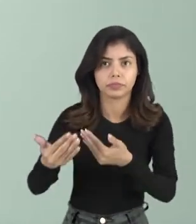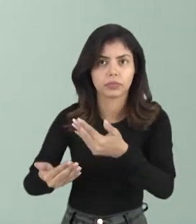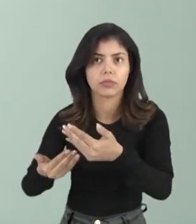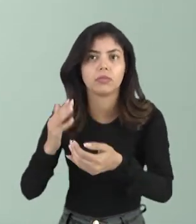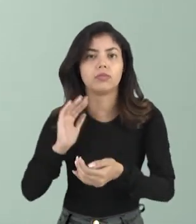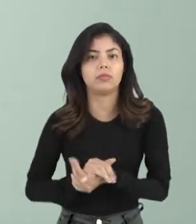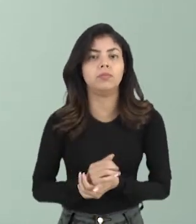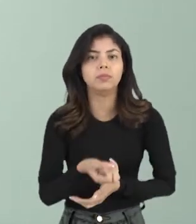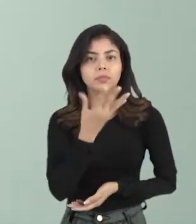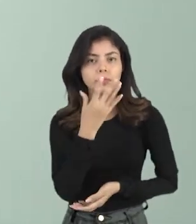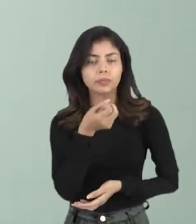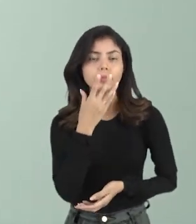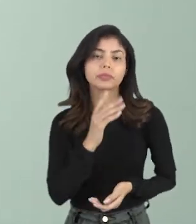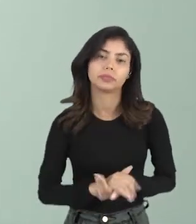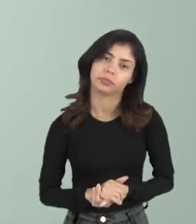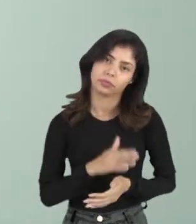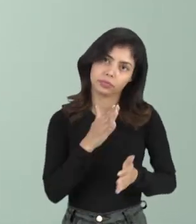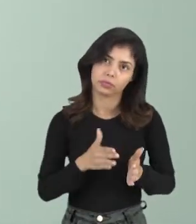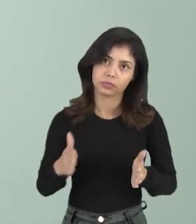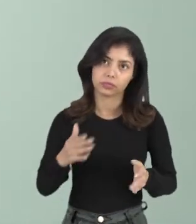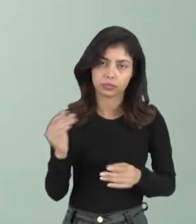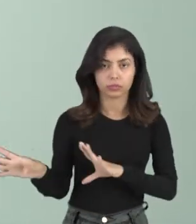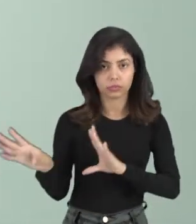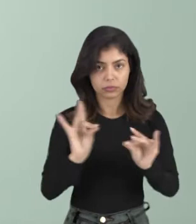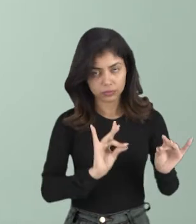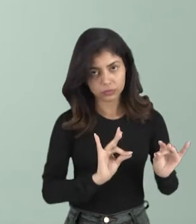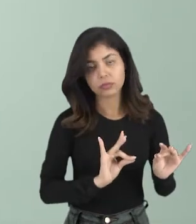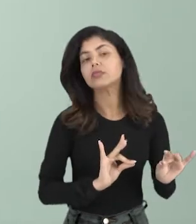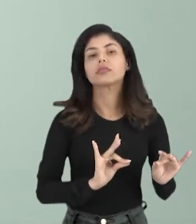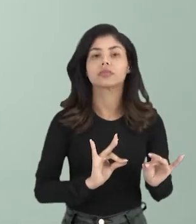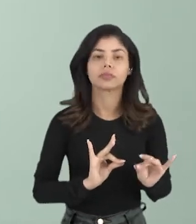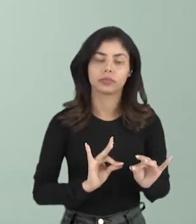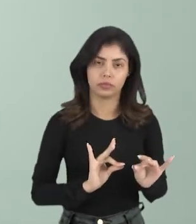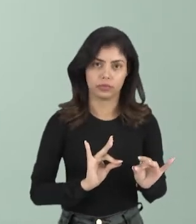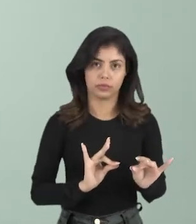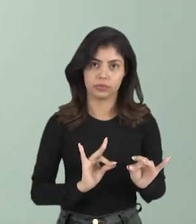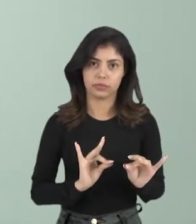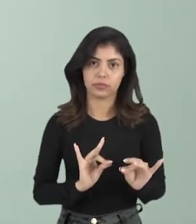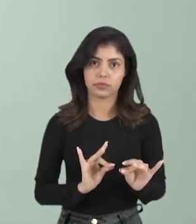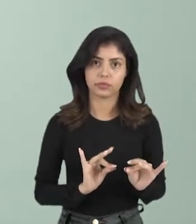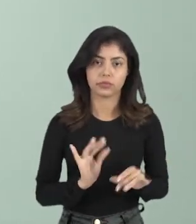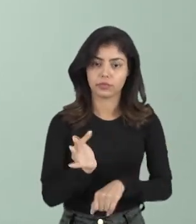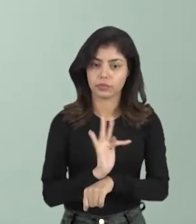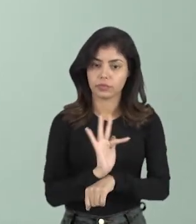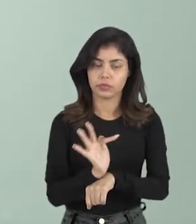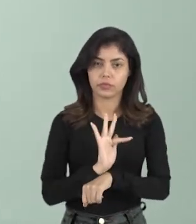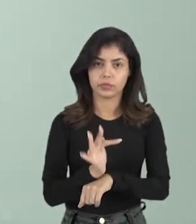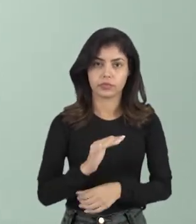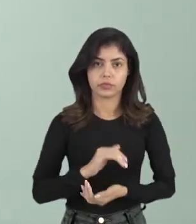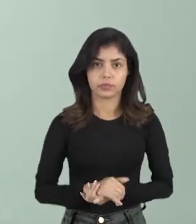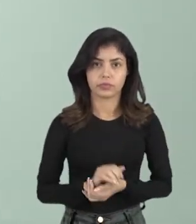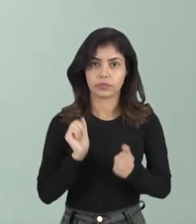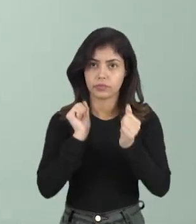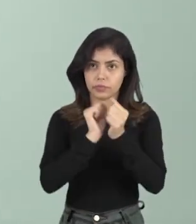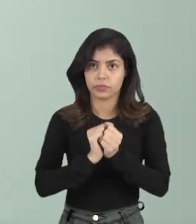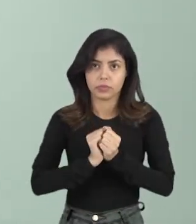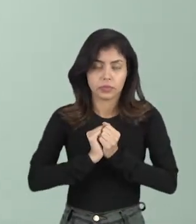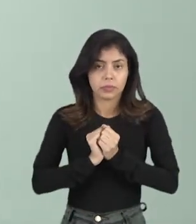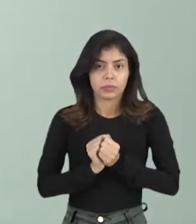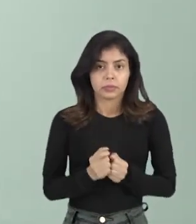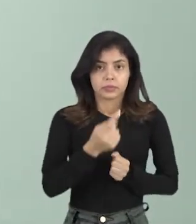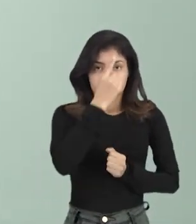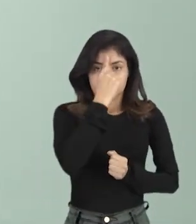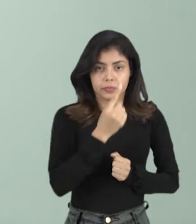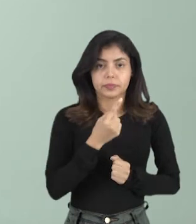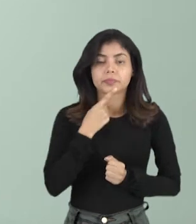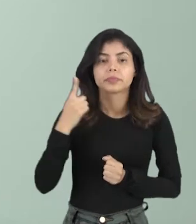da fotografia, que consequentemente traz para nós aí o filme, né? Que vai juntar a